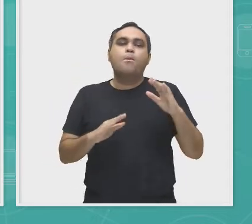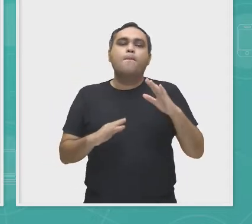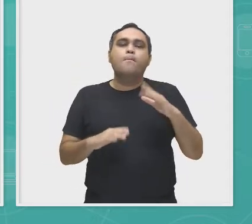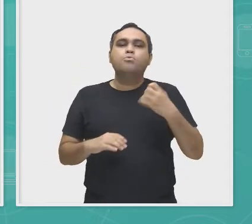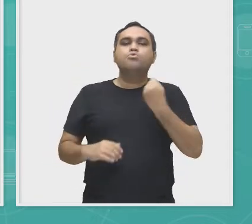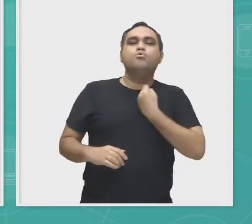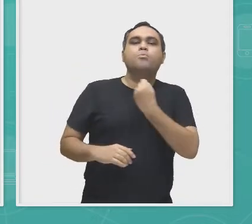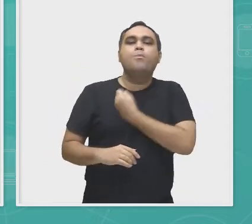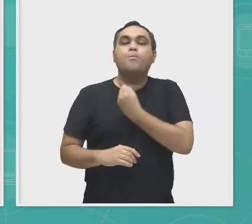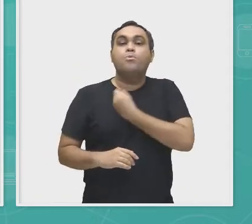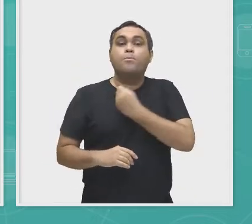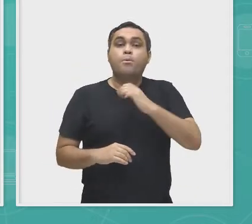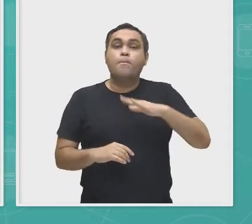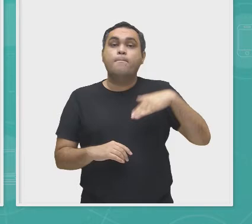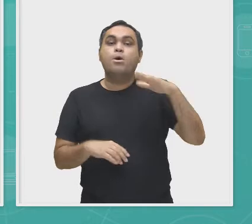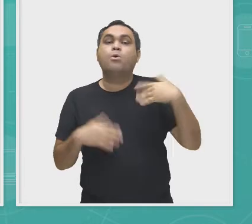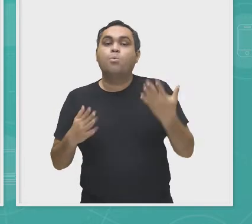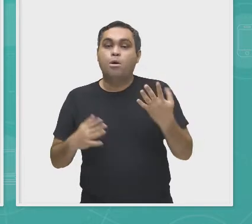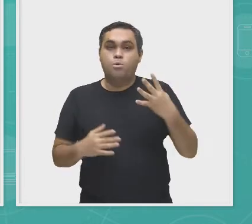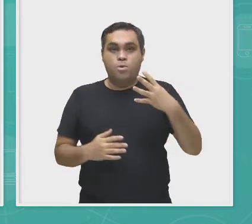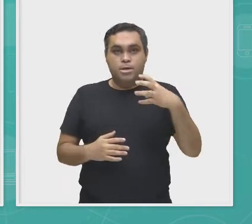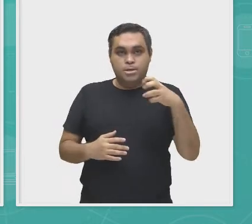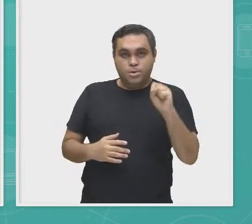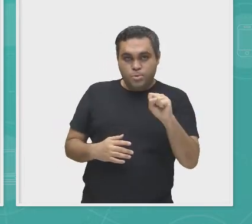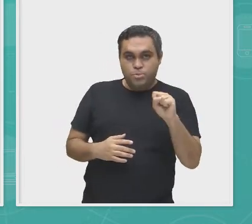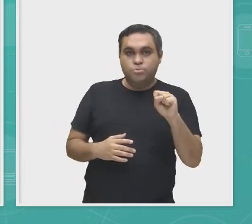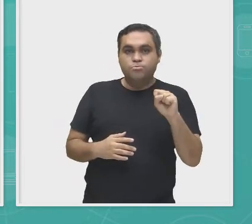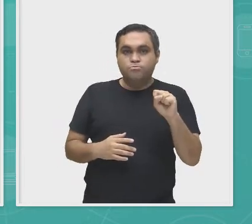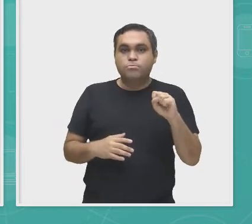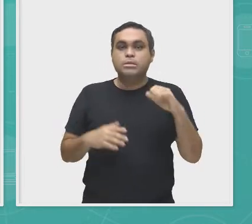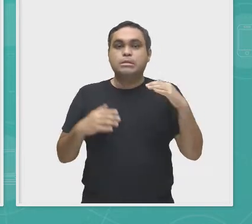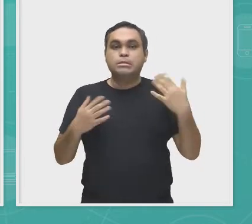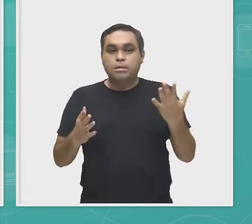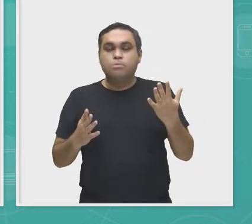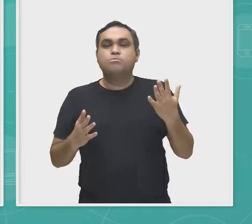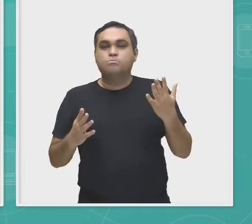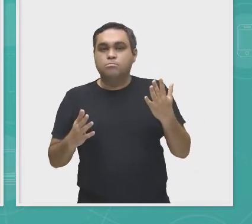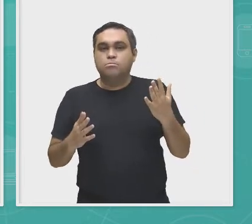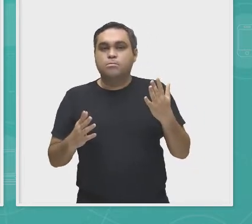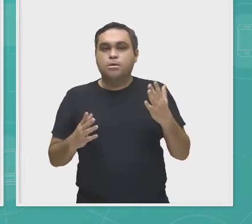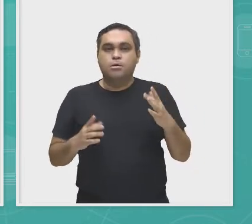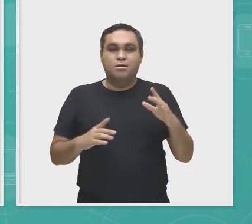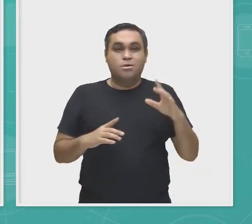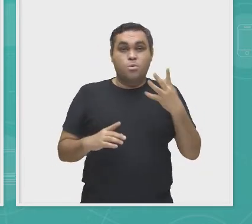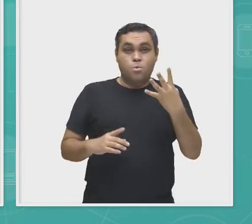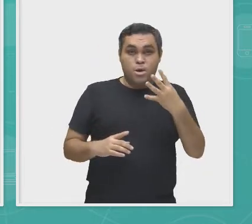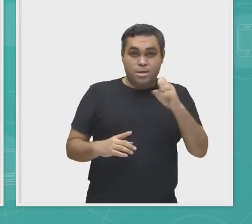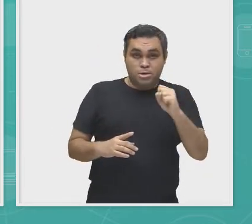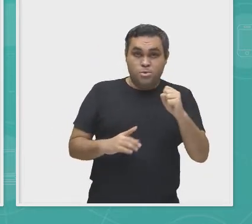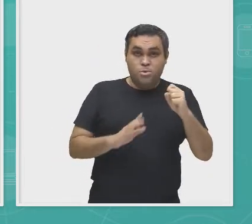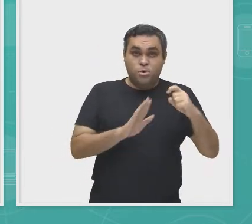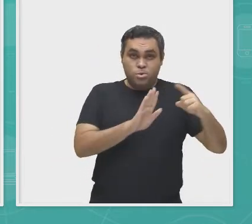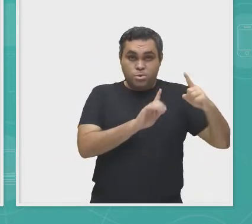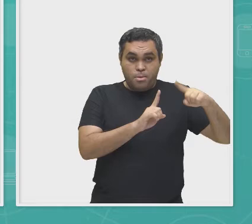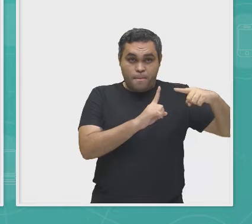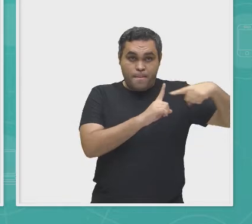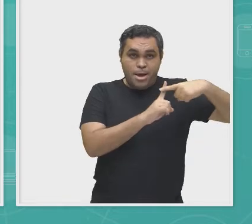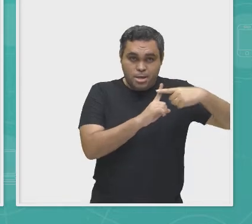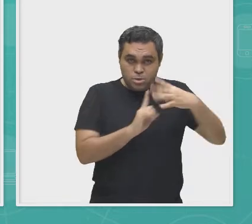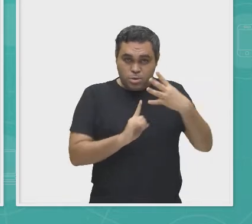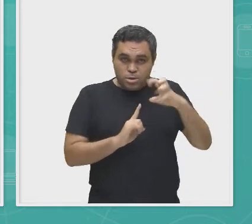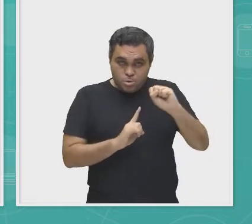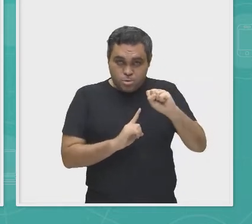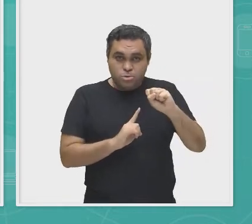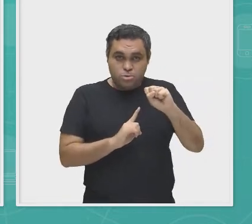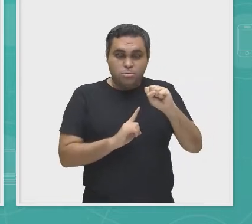ser positiva. Então eu tenho 48 menos 18 mais 30, Quando